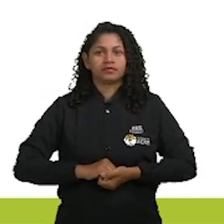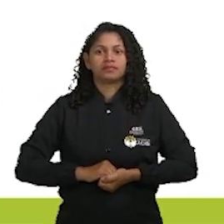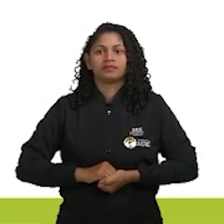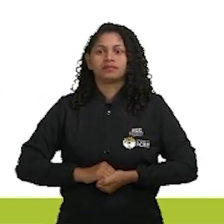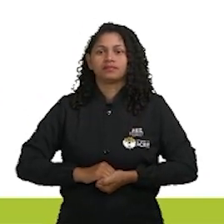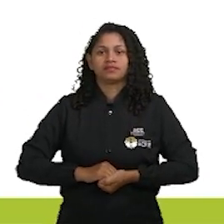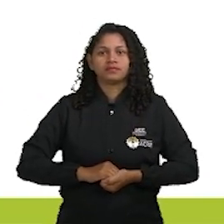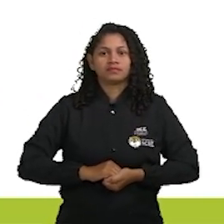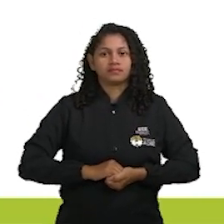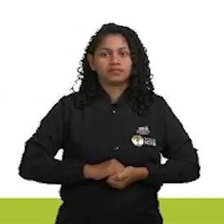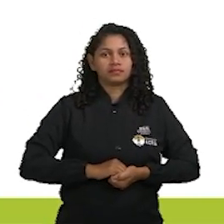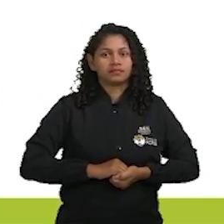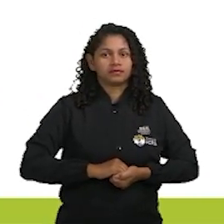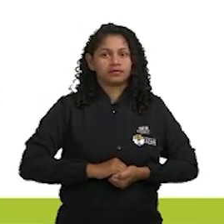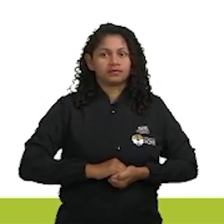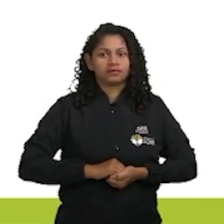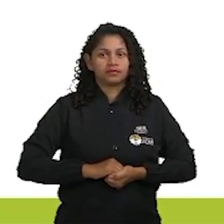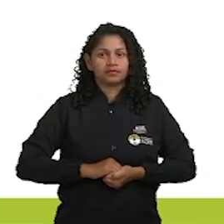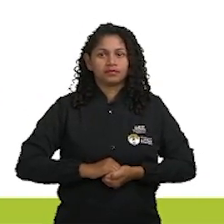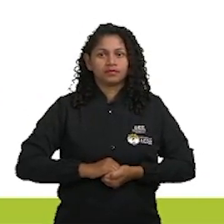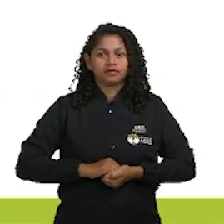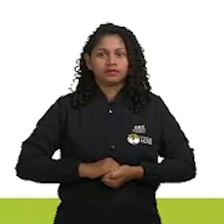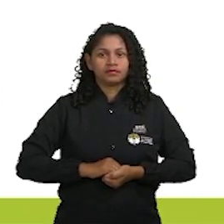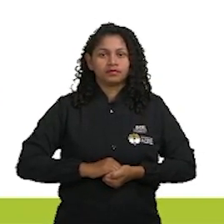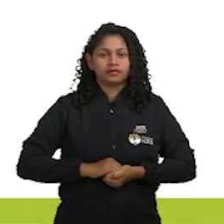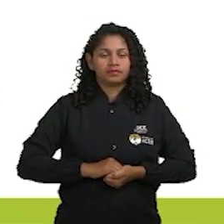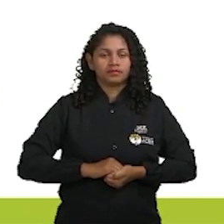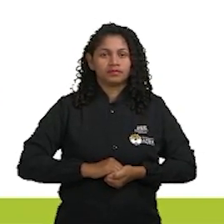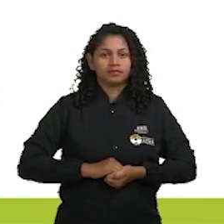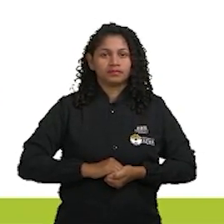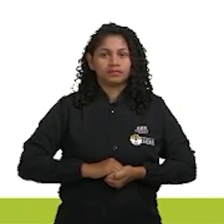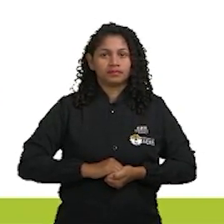direito, números negativos.